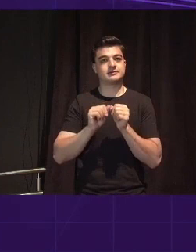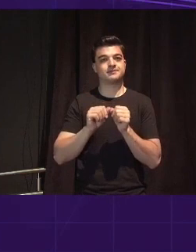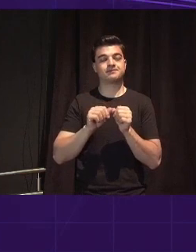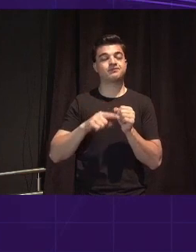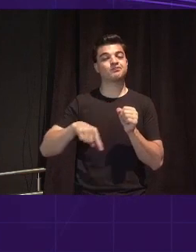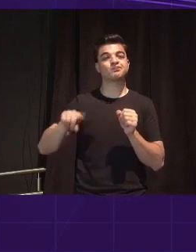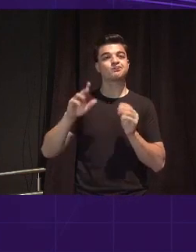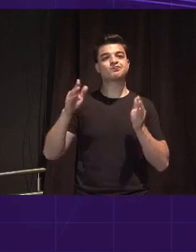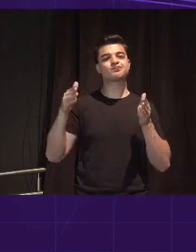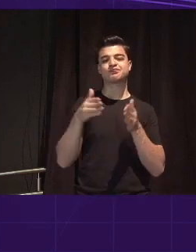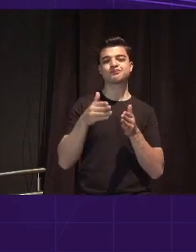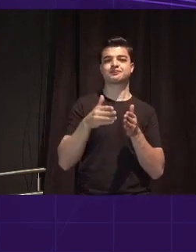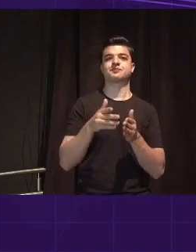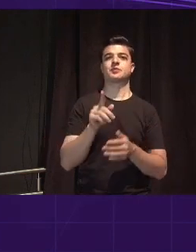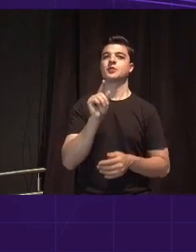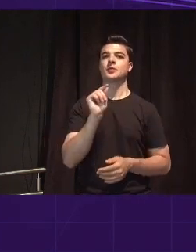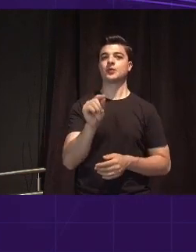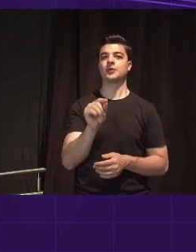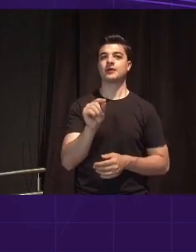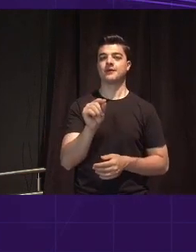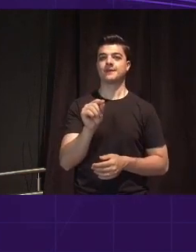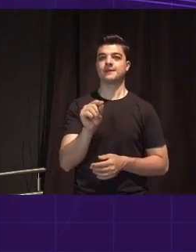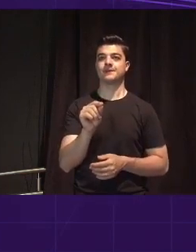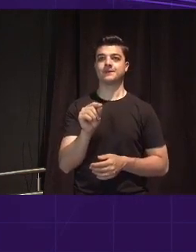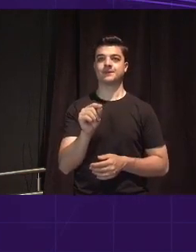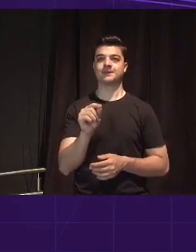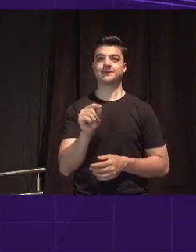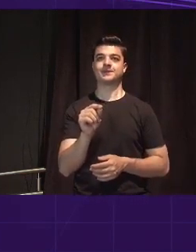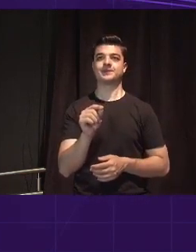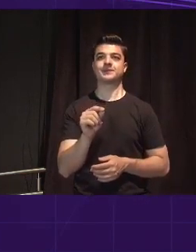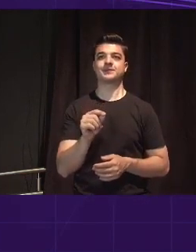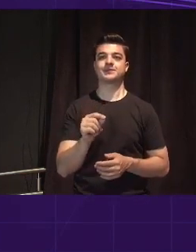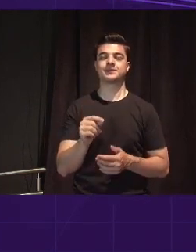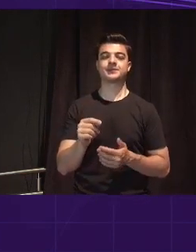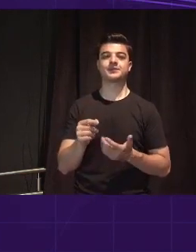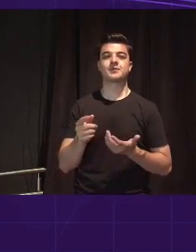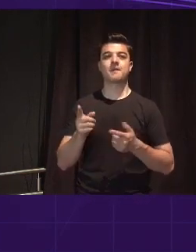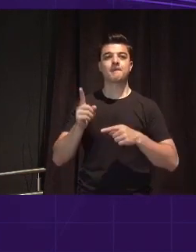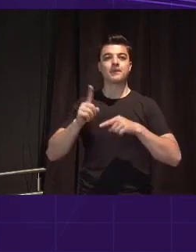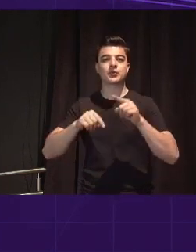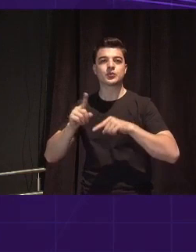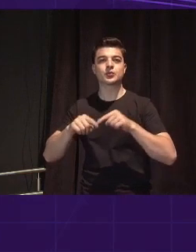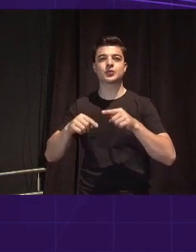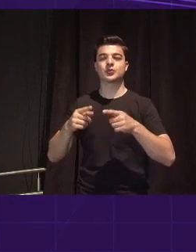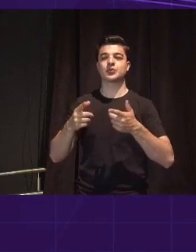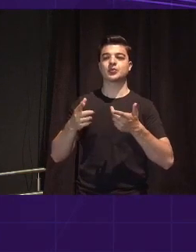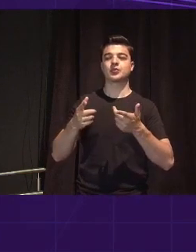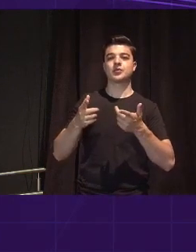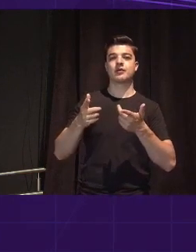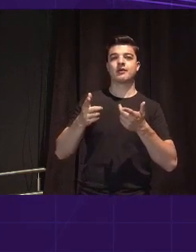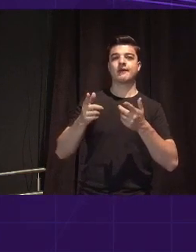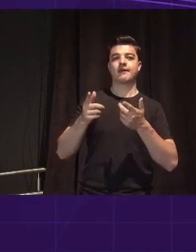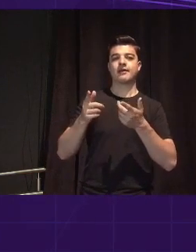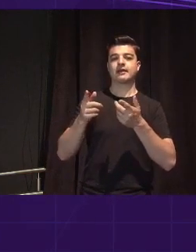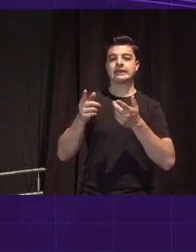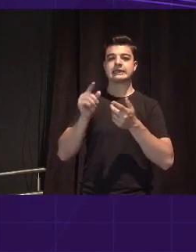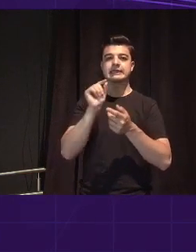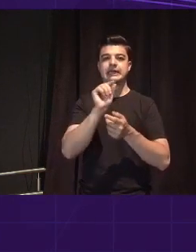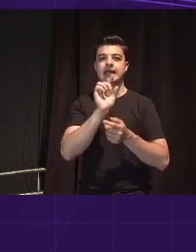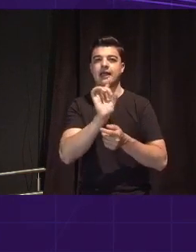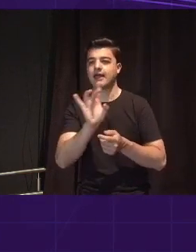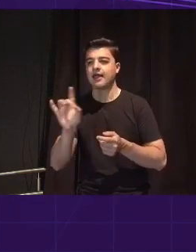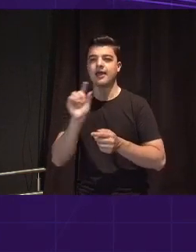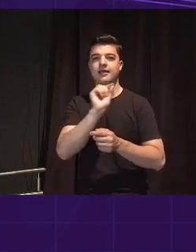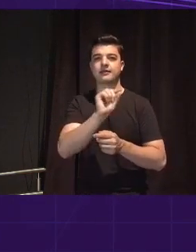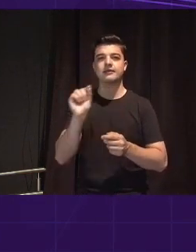não é dizer que é um Gantt, dizer que é um project ou o quê. É o recurso que a gente tinha no Gira para fazer e para mostrar a